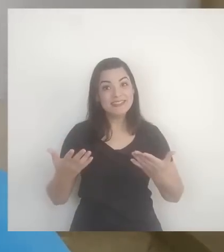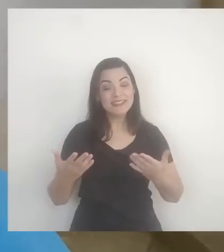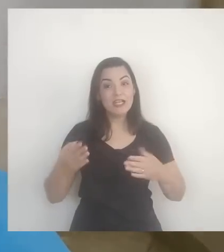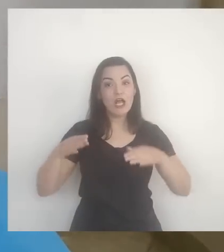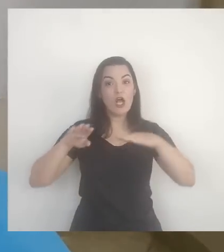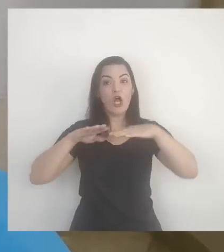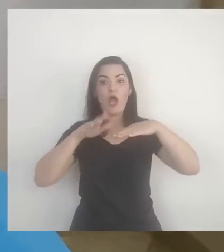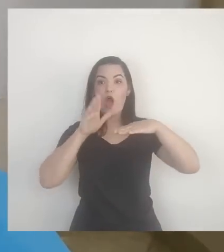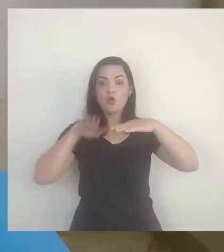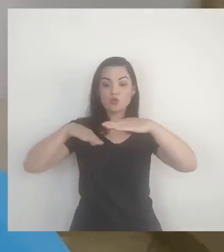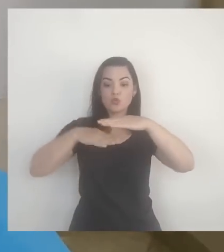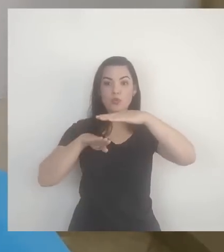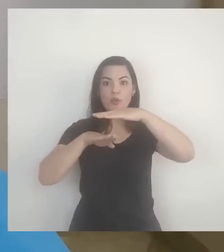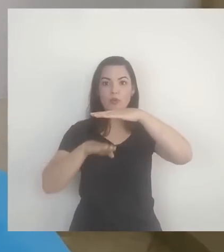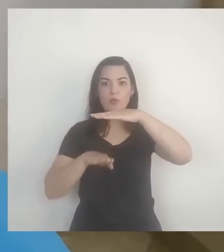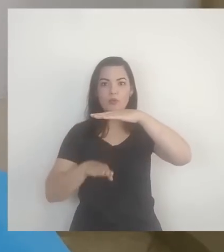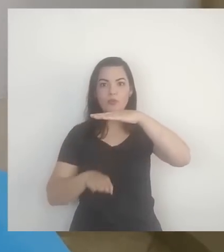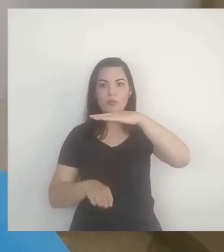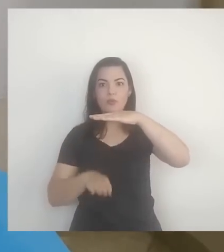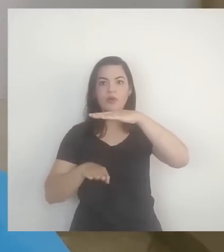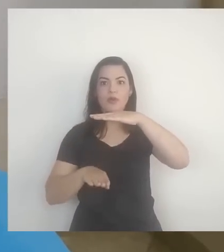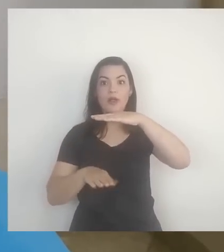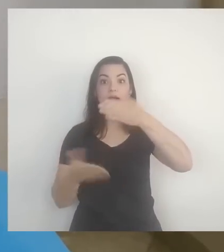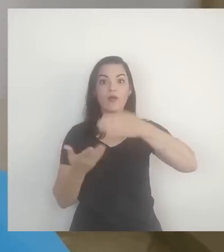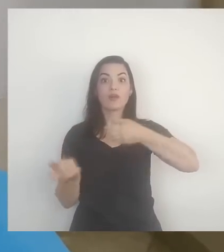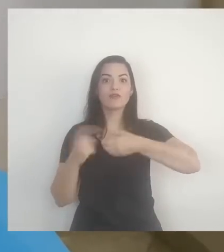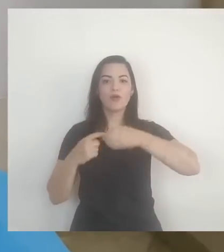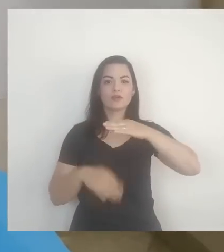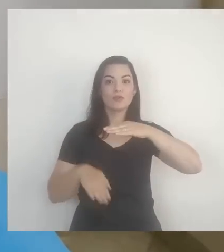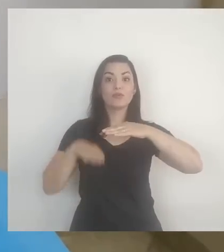o submarino desceu. Vamos subir ele de novo?